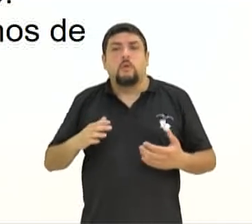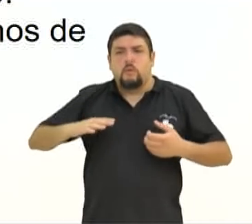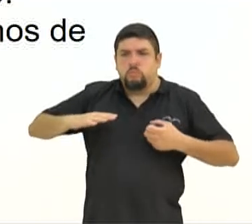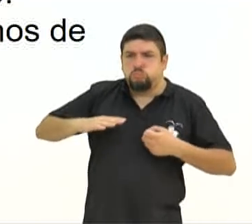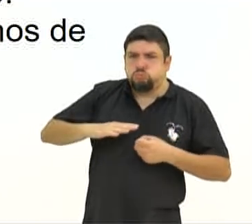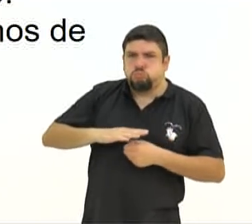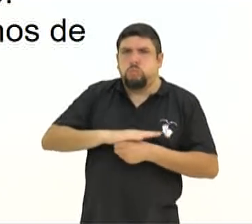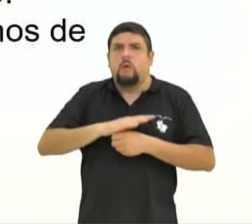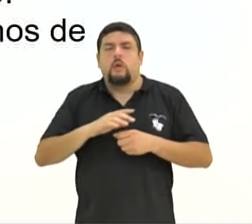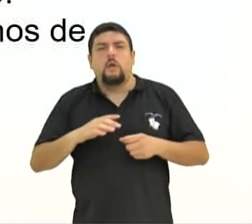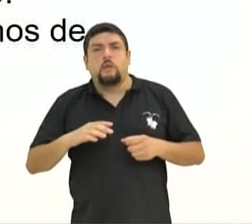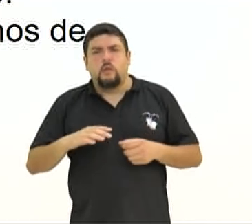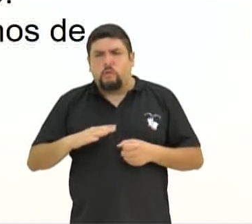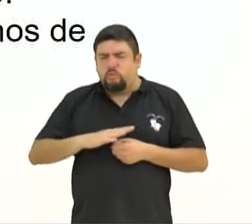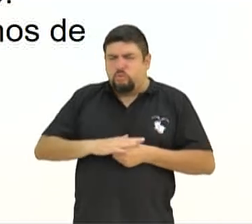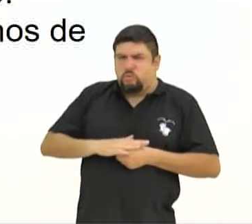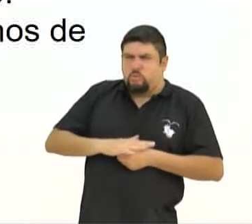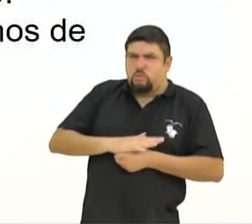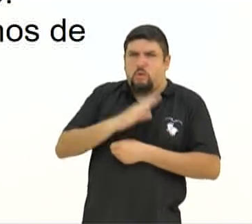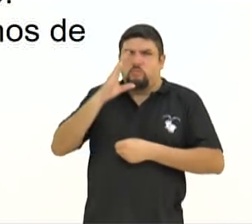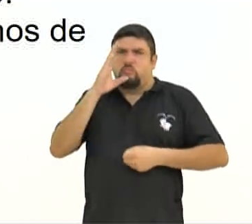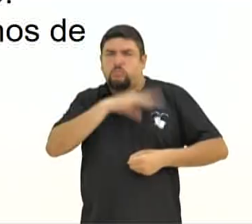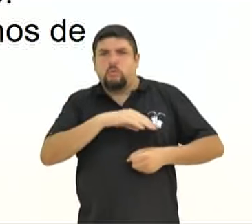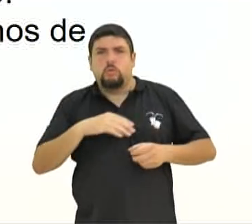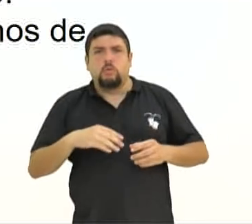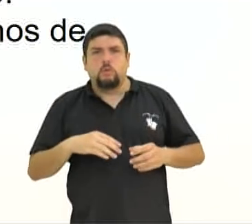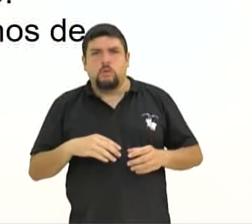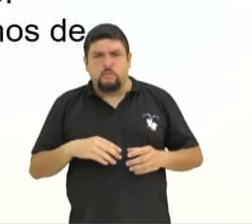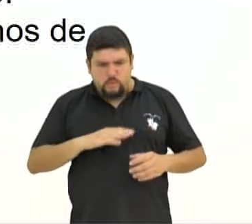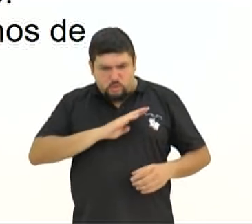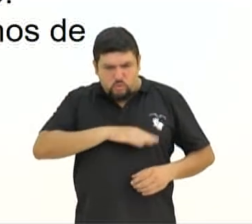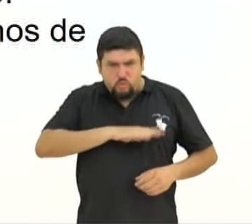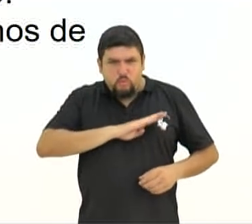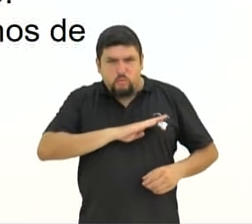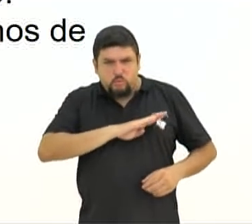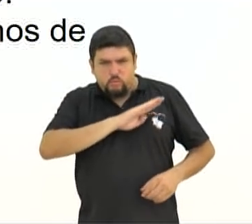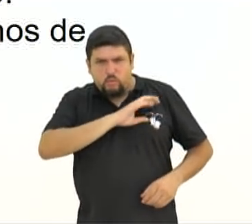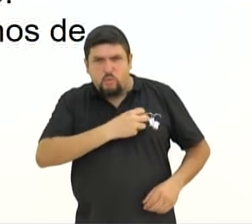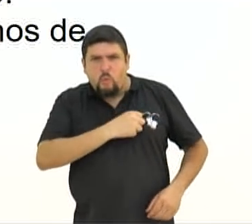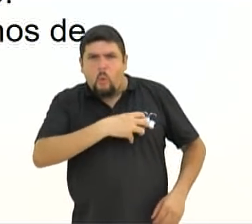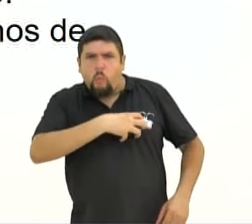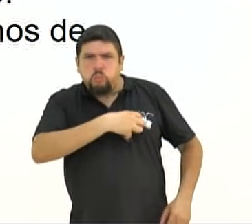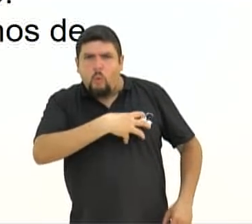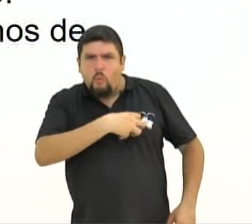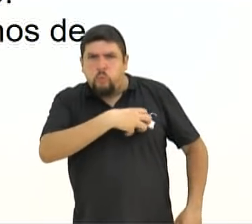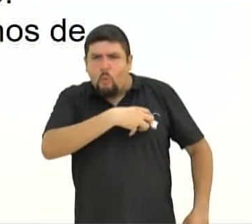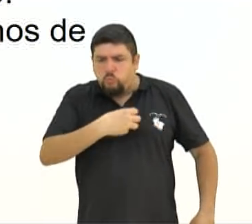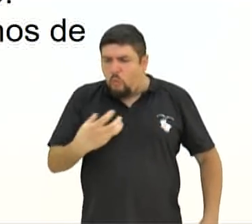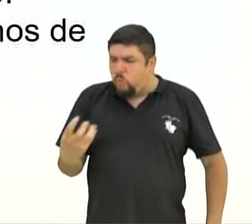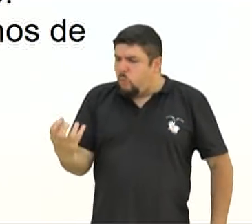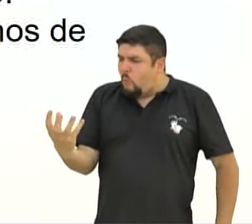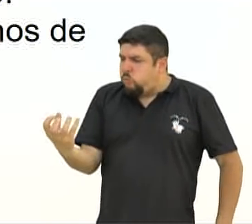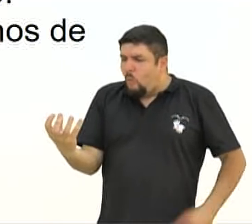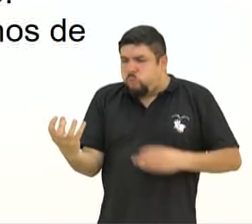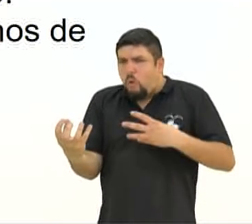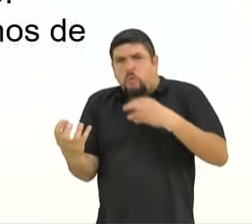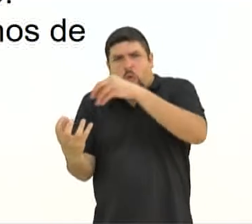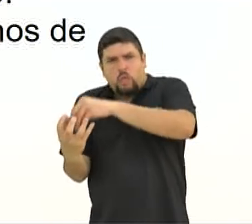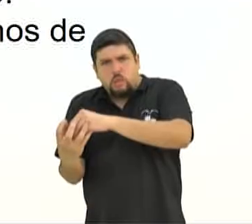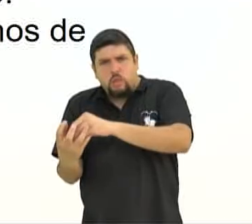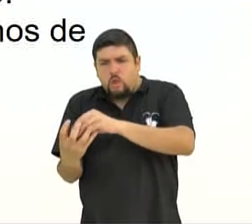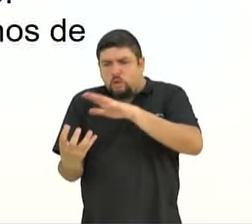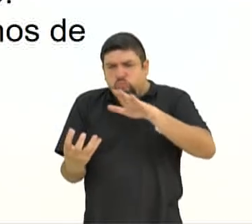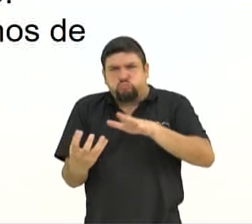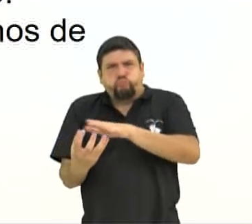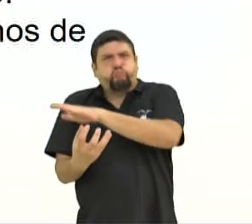uma relação hiperbólica ali, de hipérbole. Né? Não tem como um coração ser cheio de maldade. Então, tem várias figuras de linguagem que se